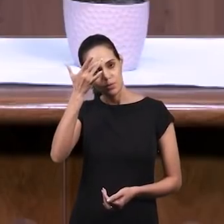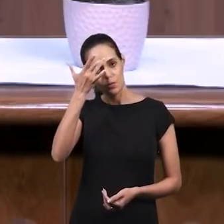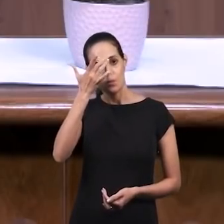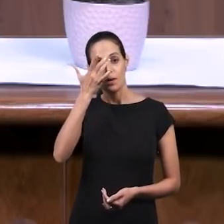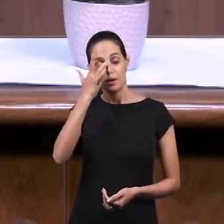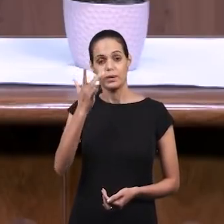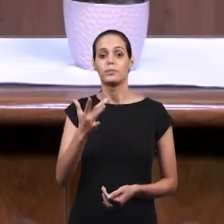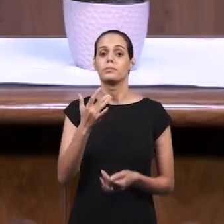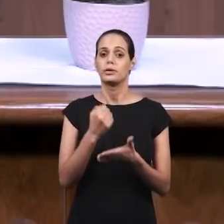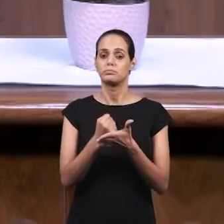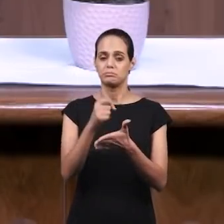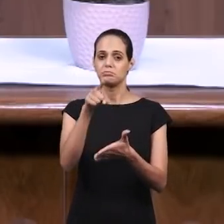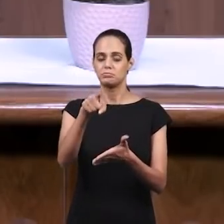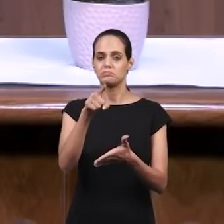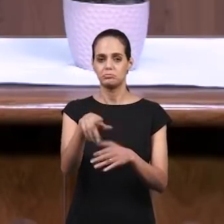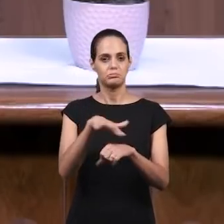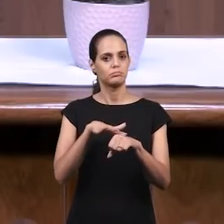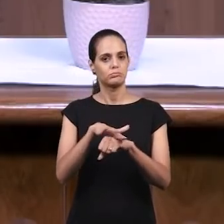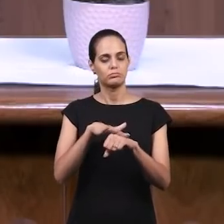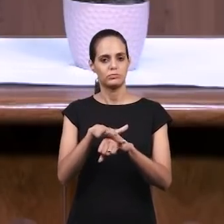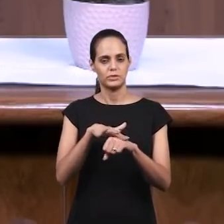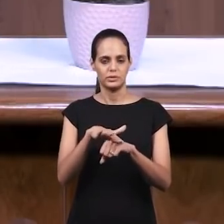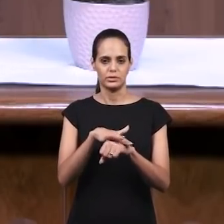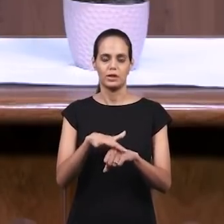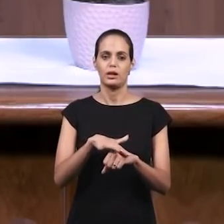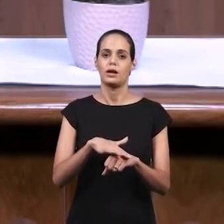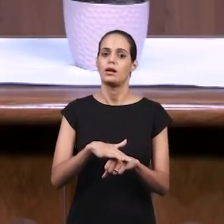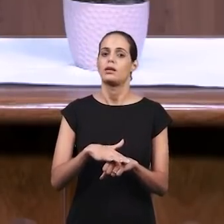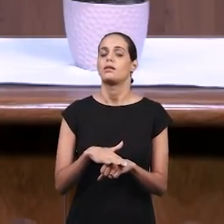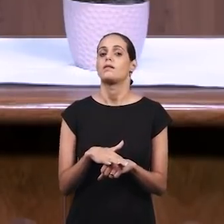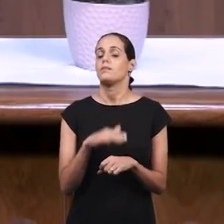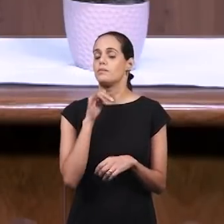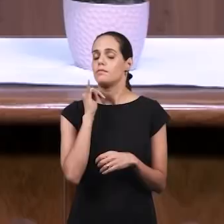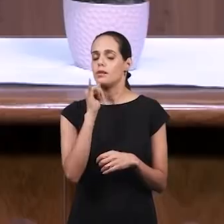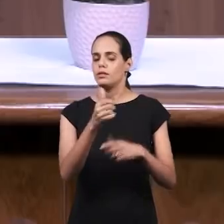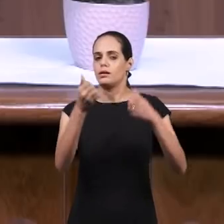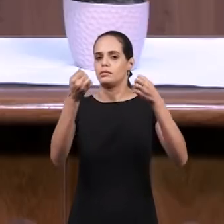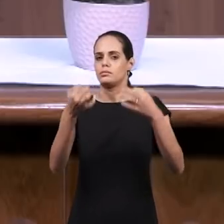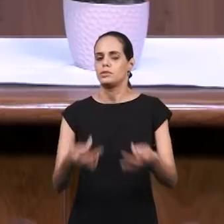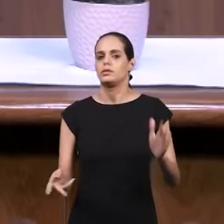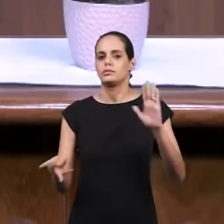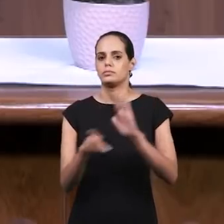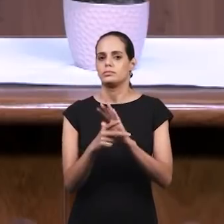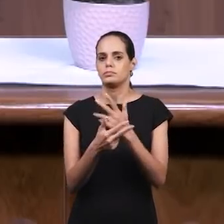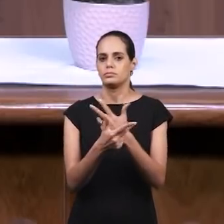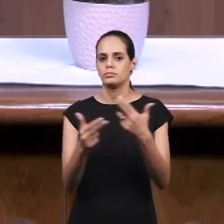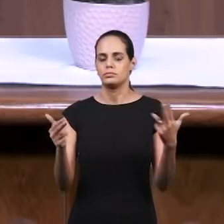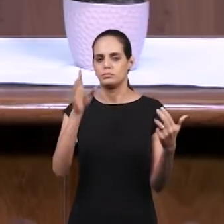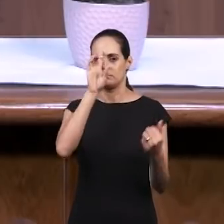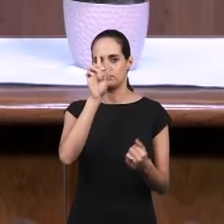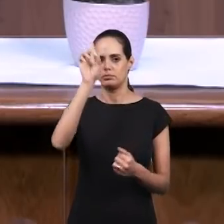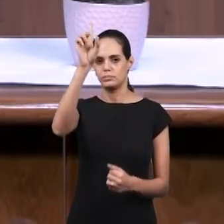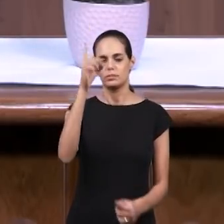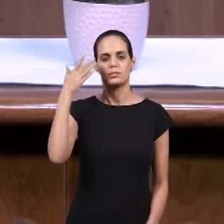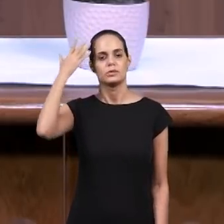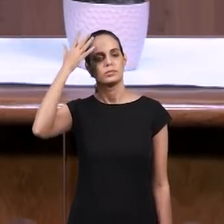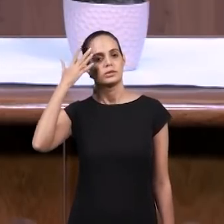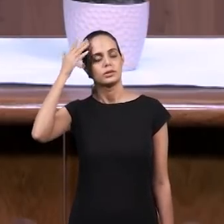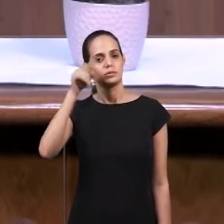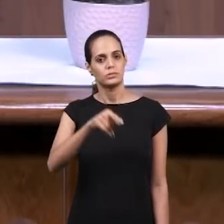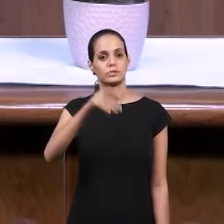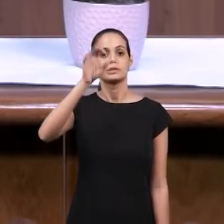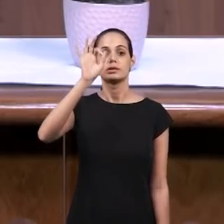te atender, para te ouvir, para falar das coisas de Deus para você, para te transmitir uma mensagem que